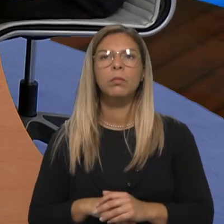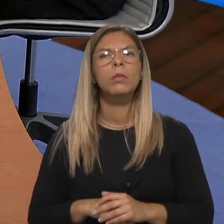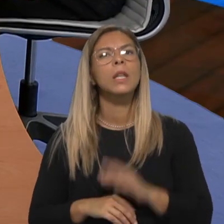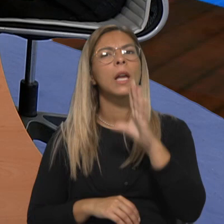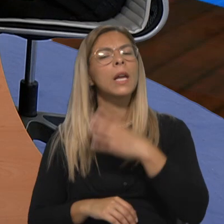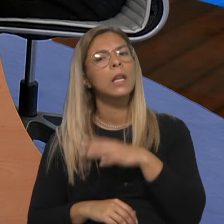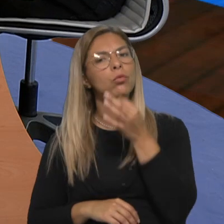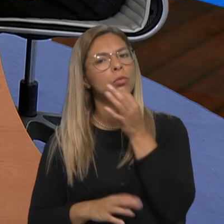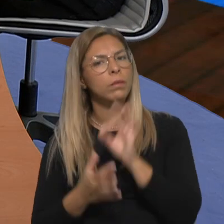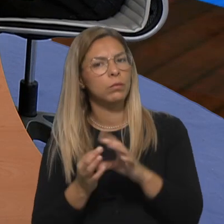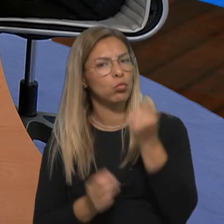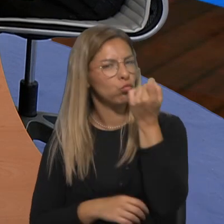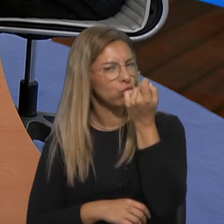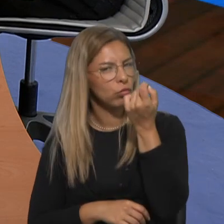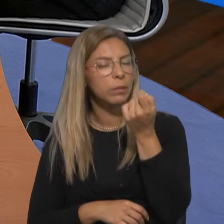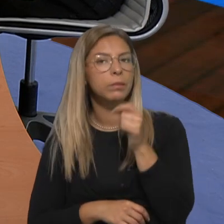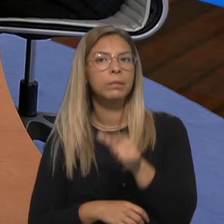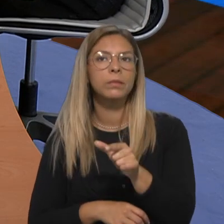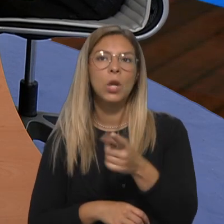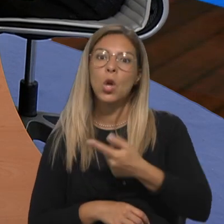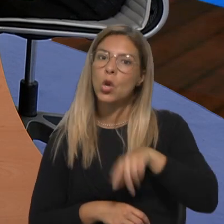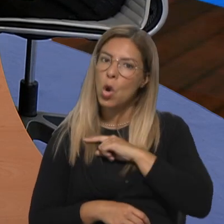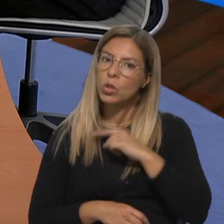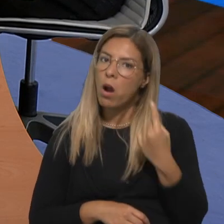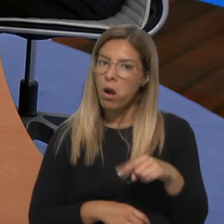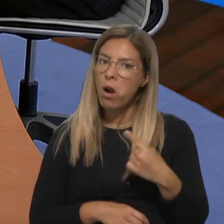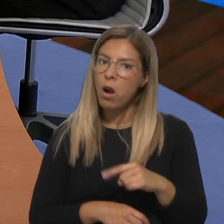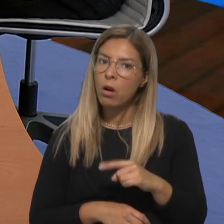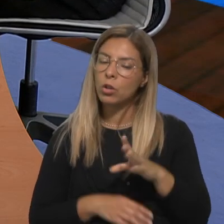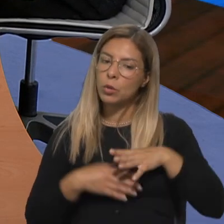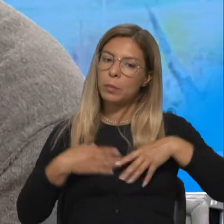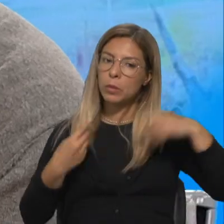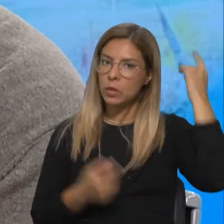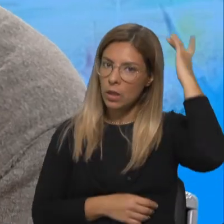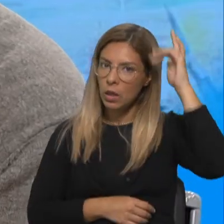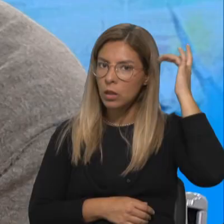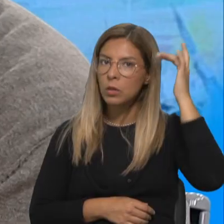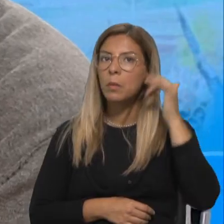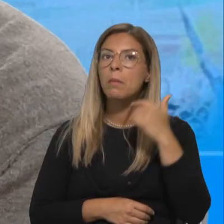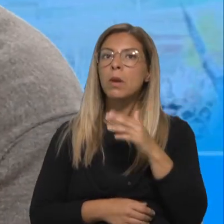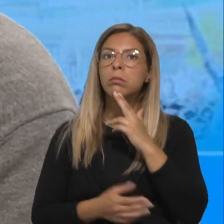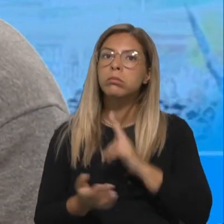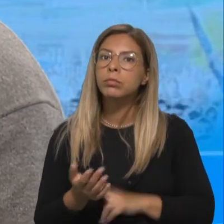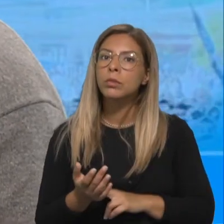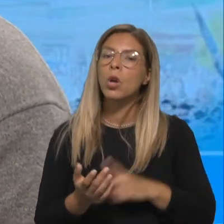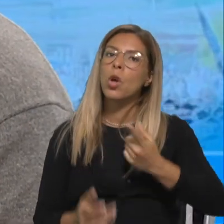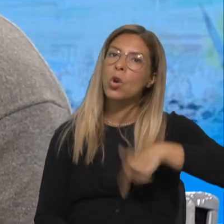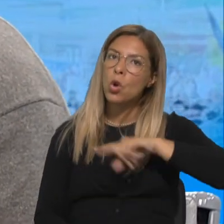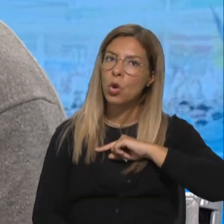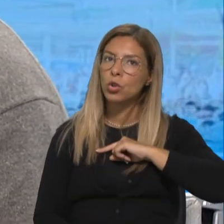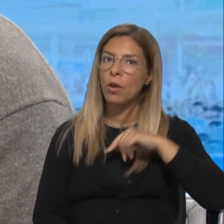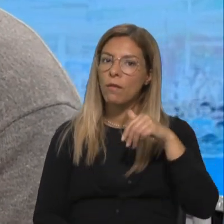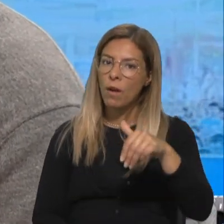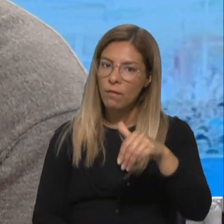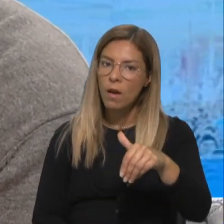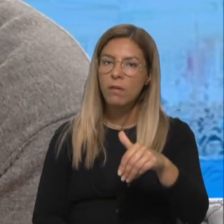estava a dizer, não é? Nós já temos o Espírito Santo e acho que do Evangelho de hoje fica muito isso. Nós iremos e faremos nele a